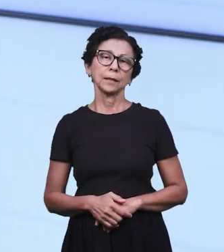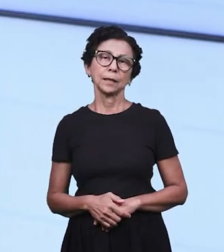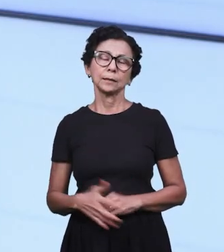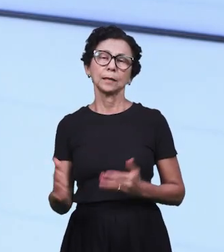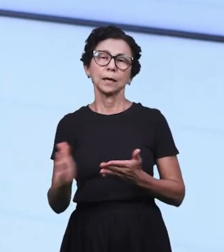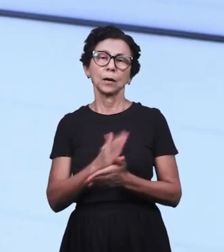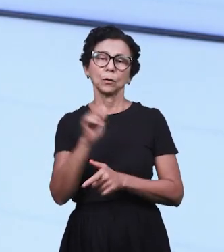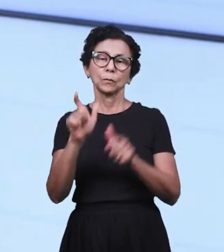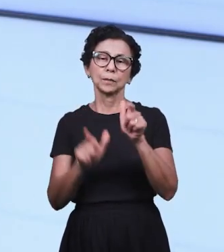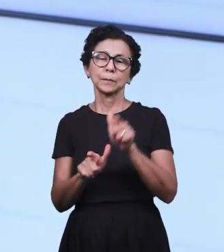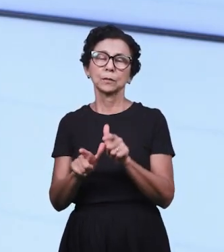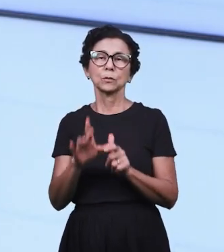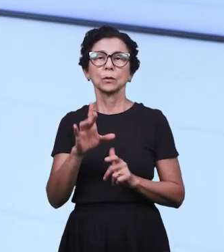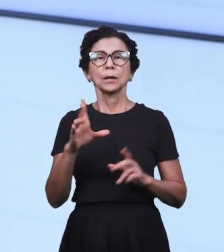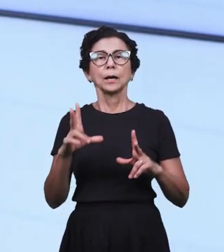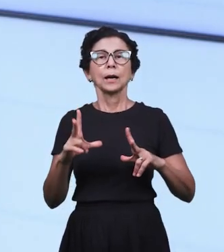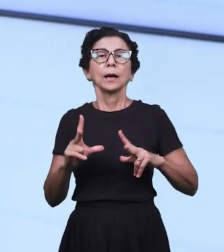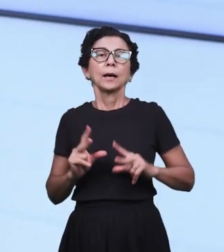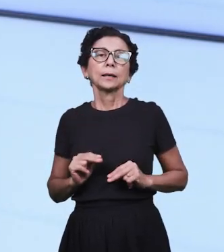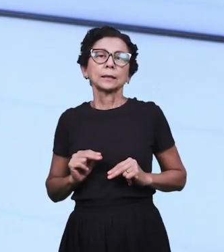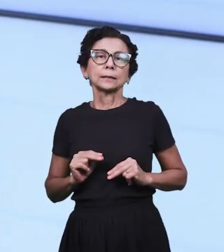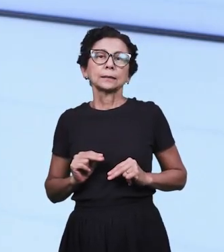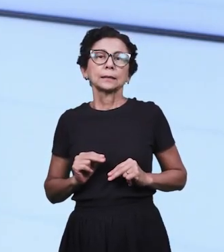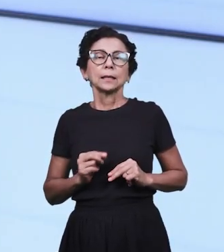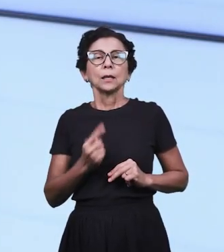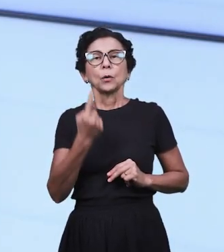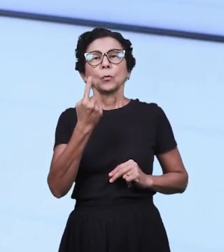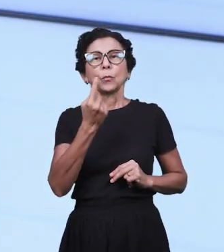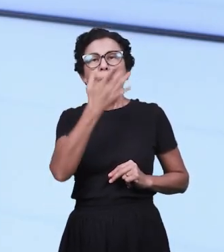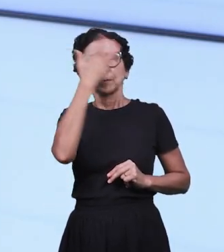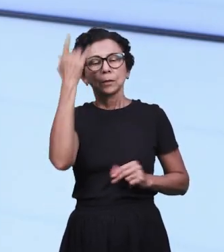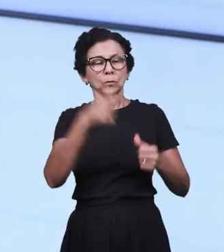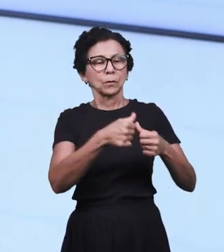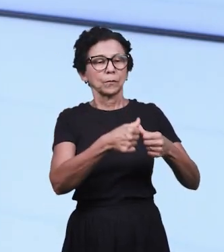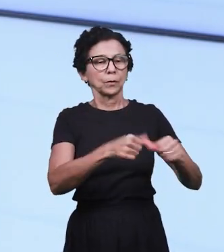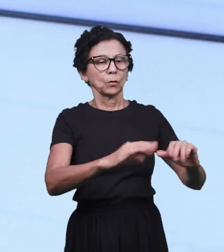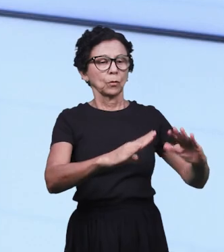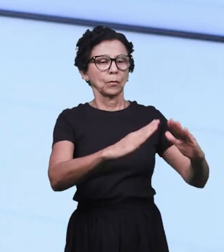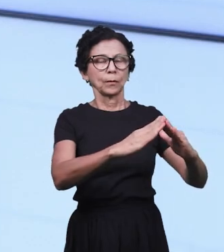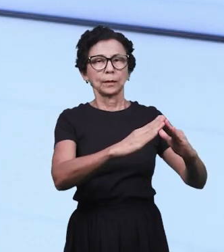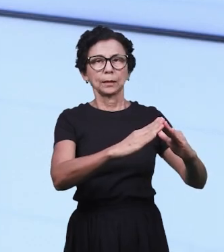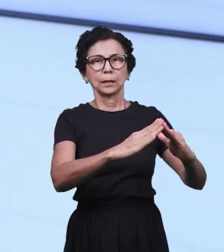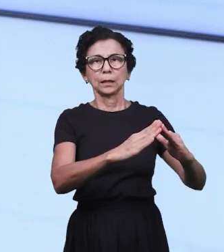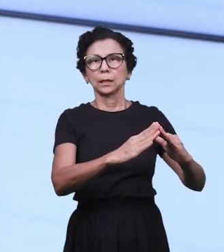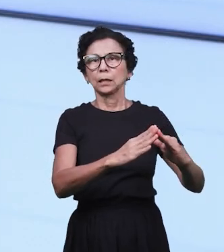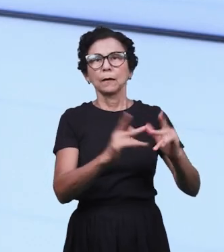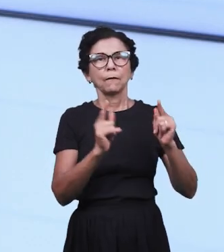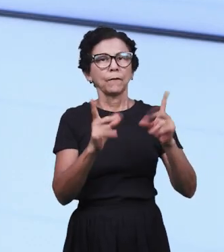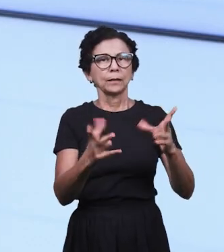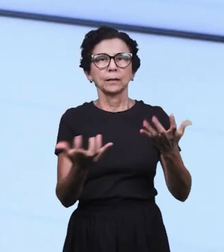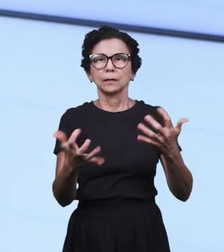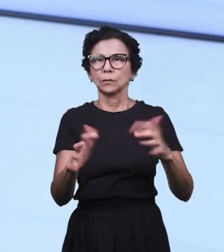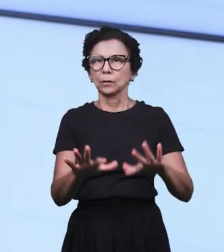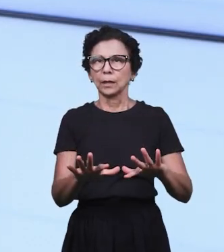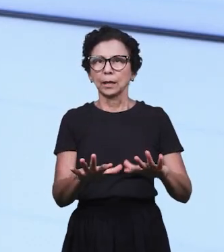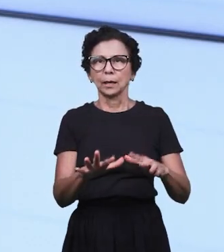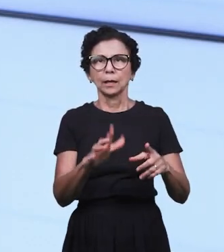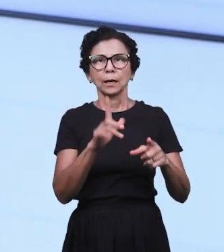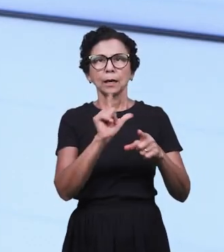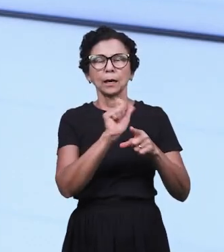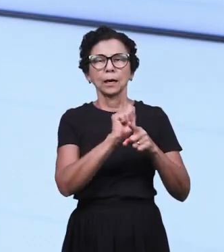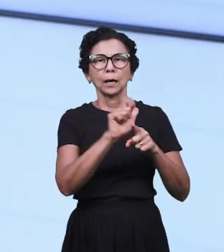herdeiros e um deles ficou no imóvel. Então, ele não quer vender, ele não quer pagar aluguel e, às vezes,